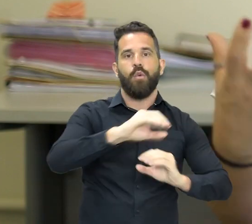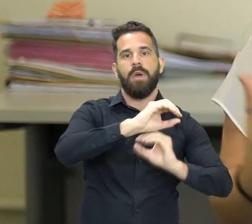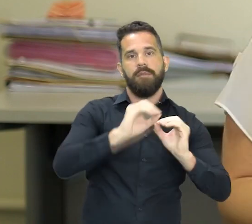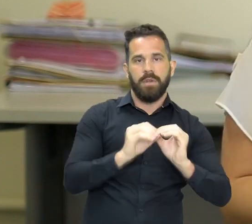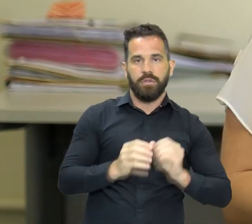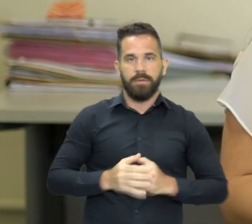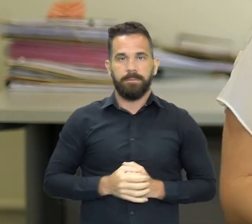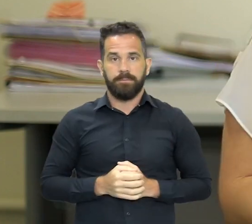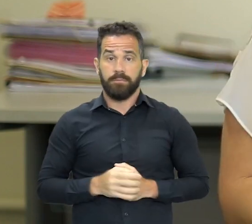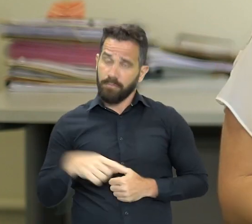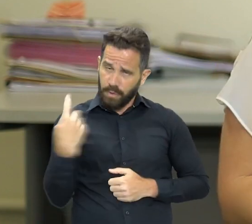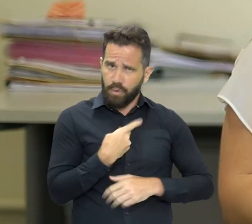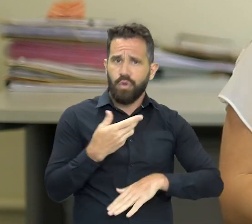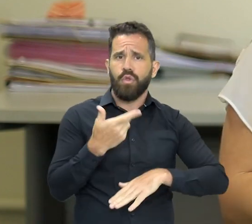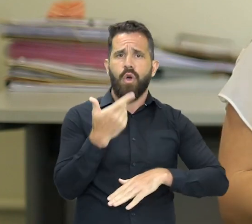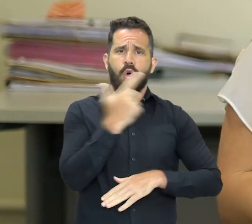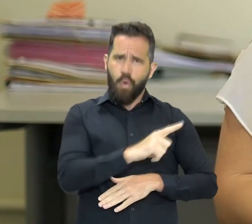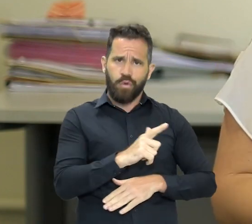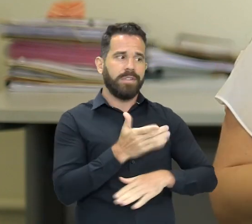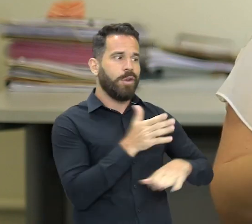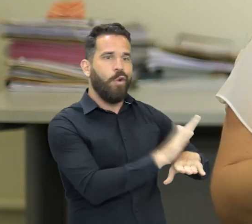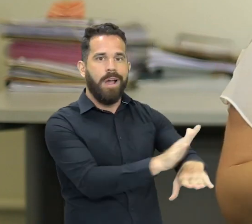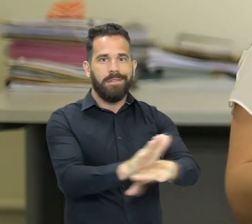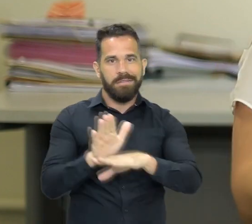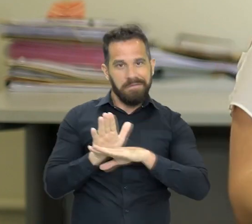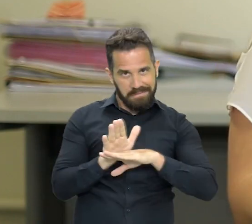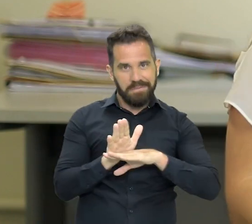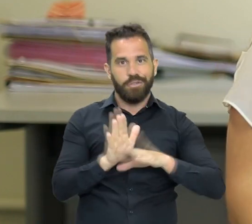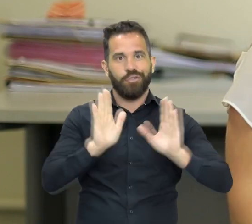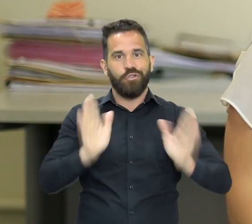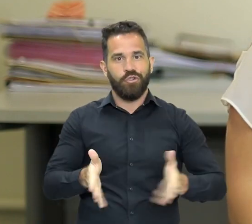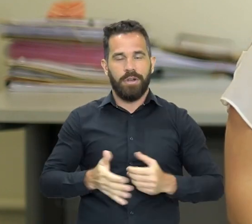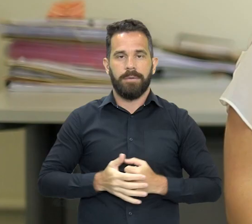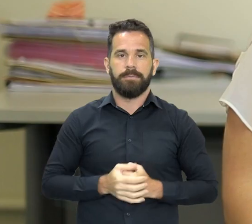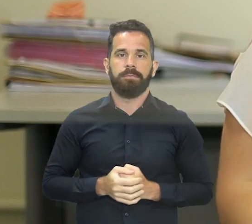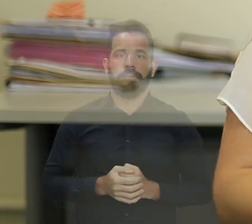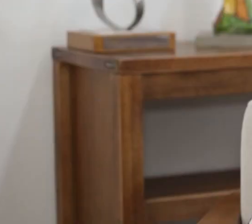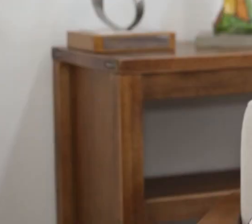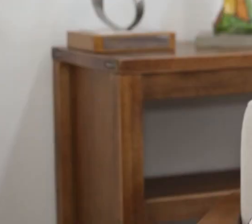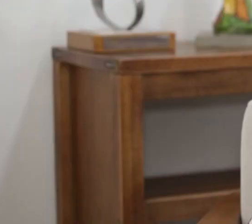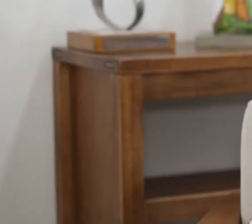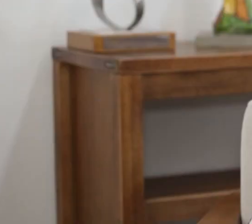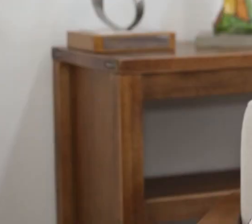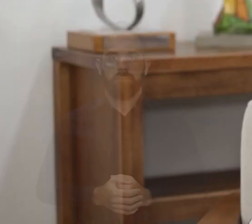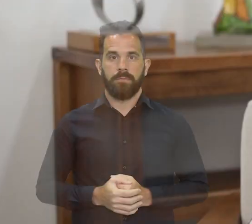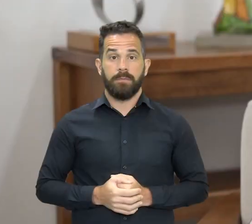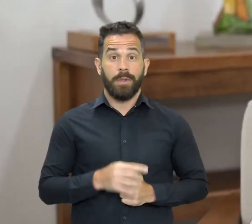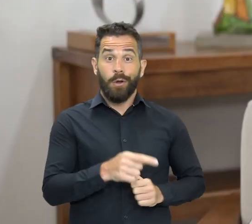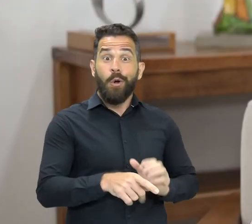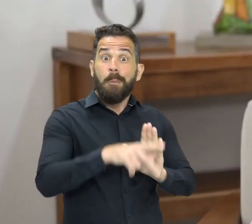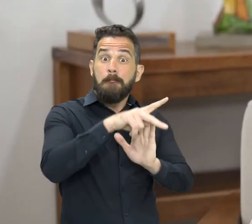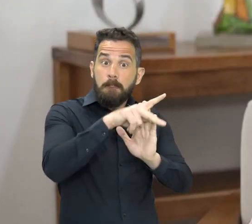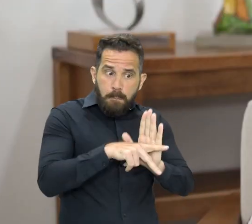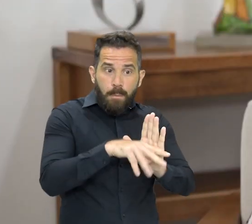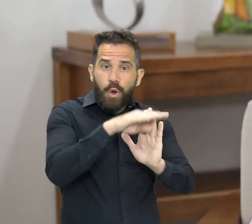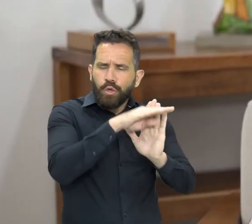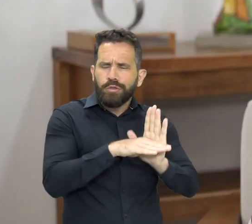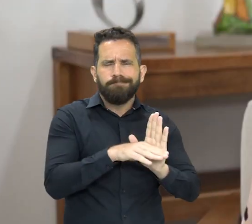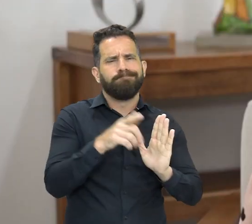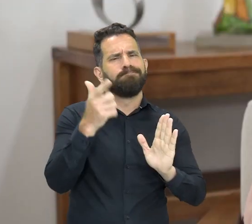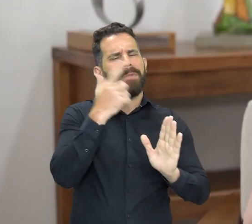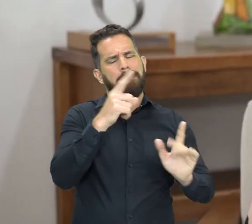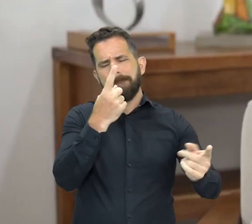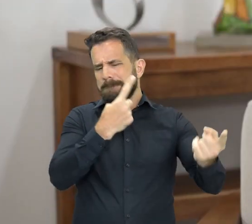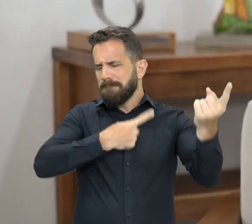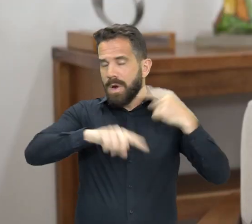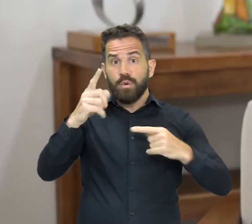relevância dentro aqui da comunidade universitária e a gente conseguiu fazer essa assistência. O projeto ele teve tanto sucesso que até